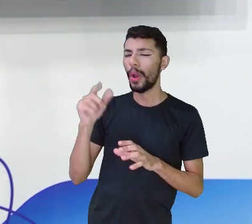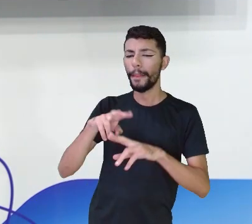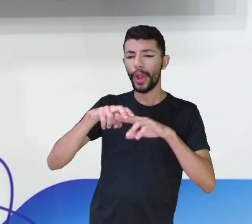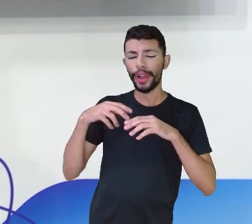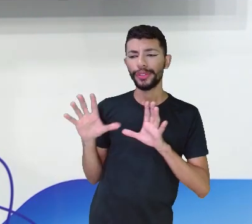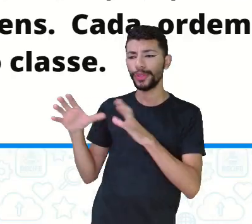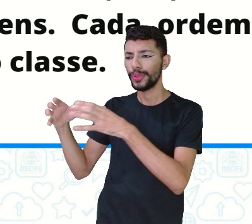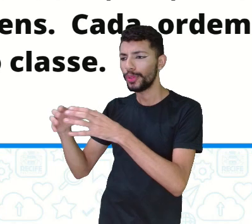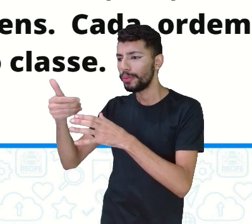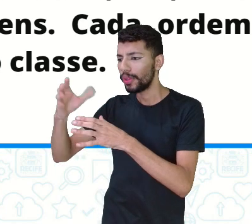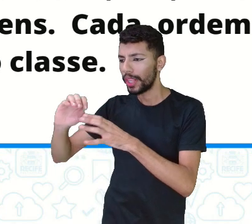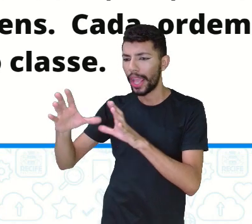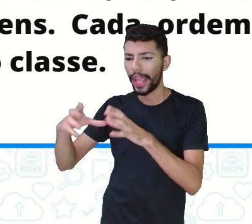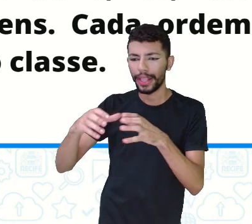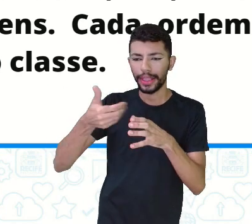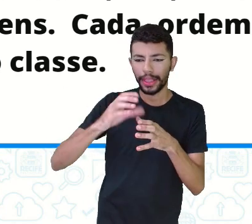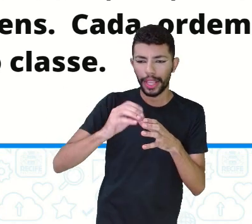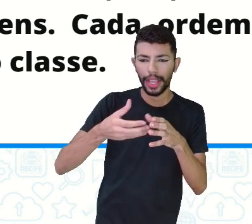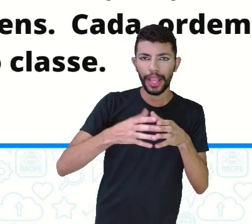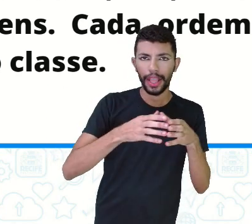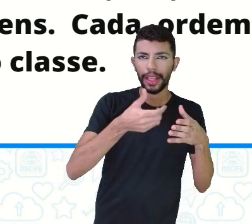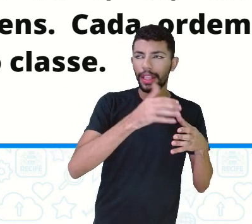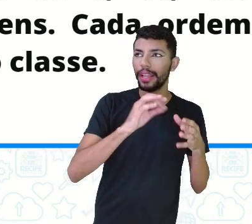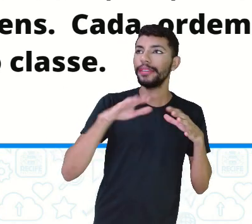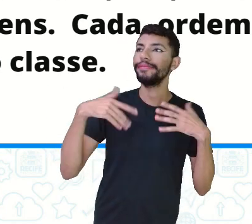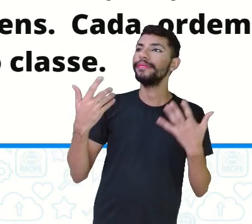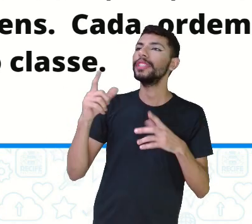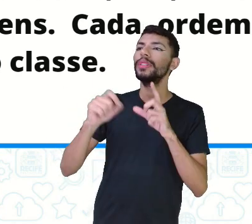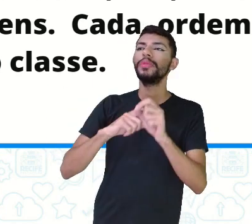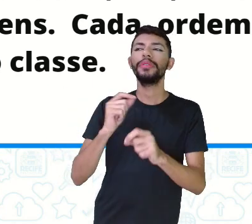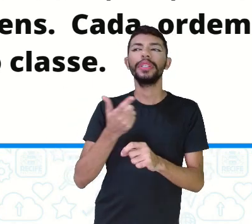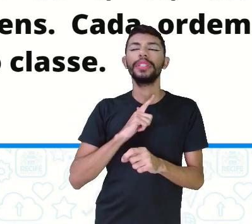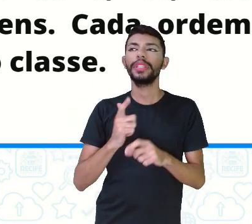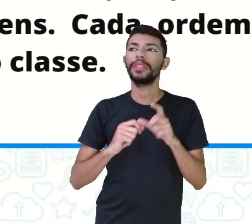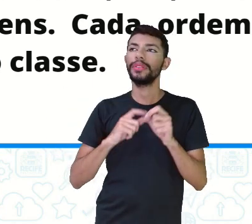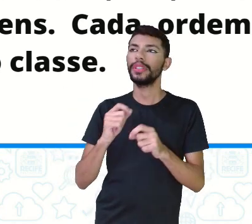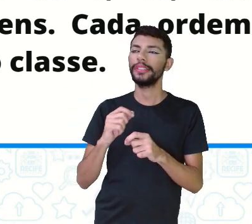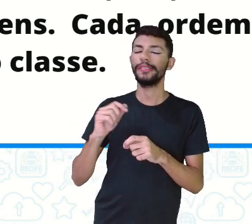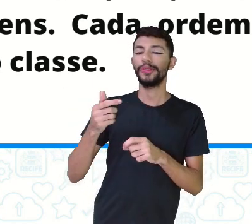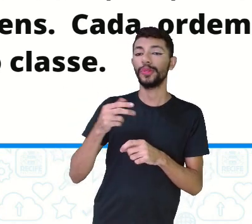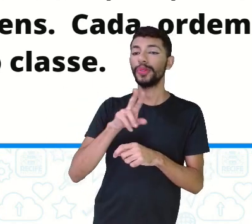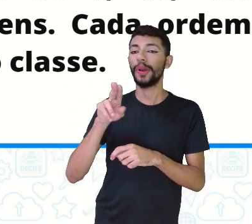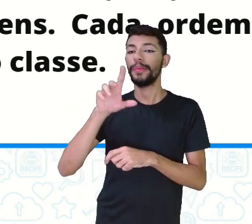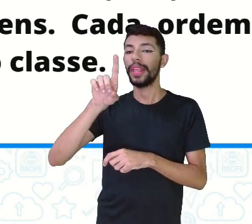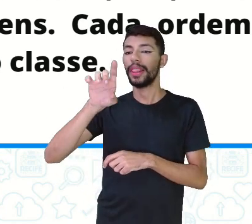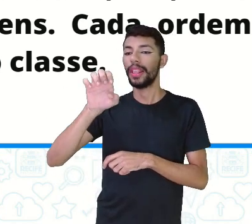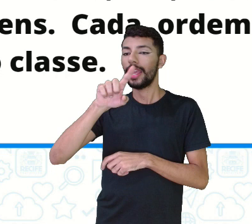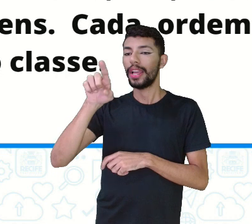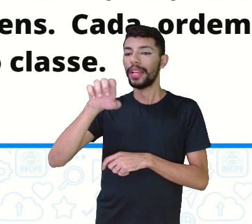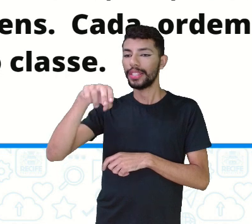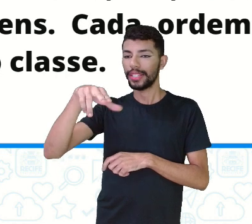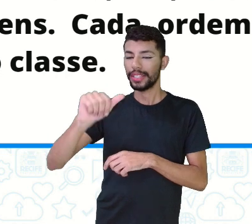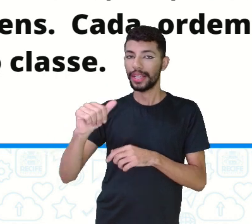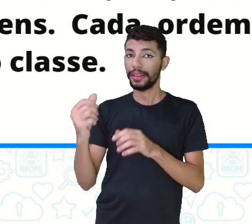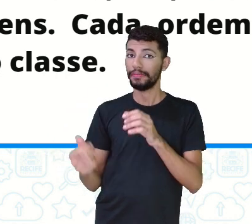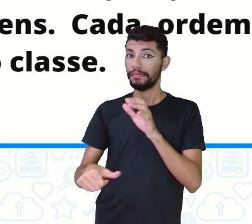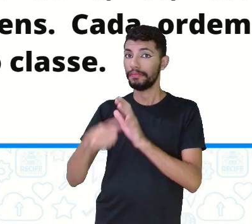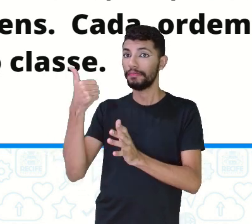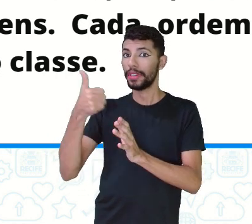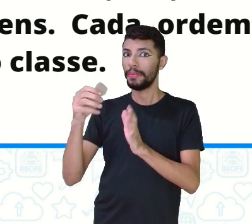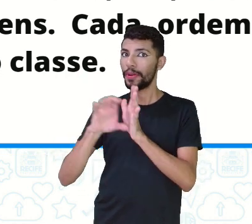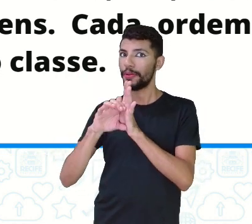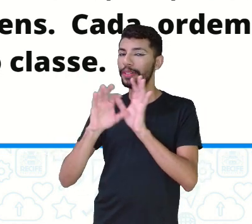10 surgiu a primeira definição. O grupo de 10 unidades recebe o nome de dezena. Assim, cada grupo de